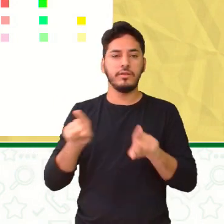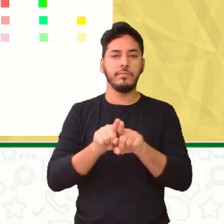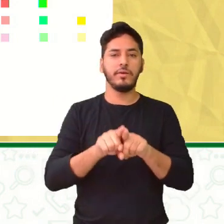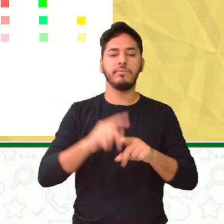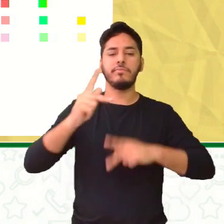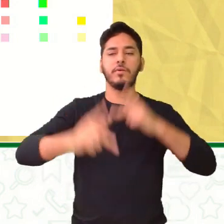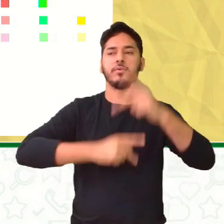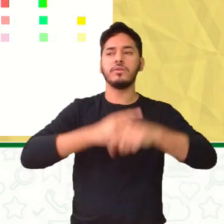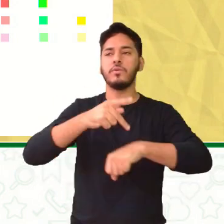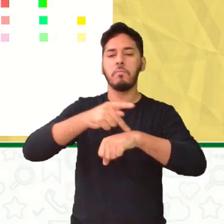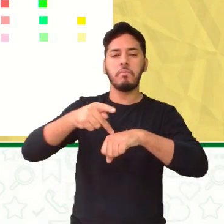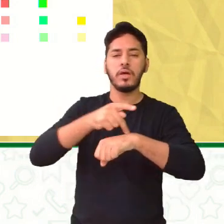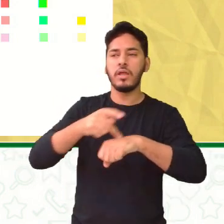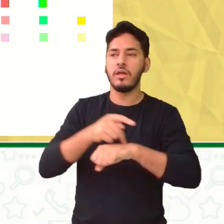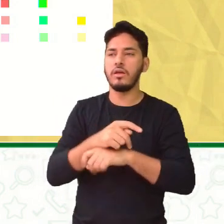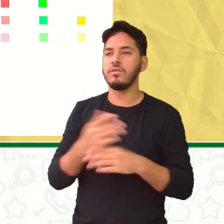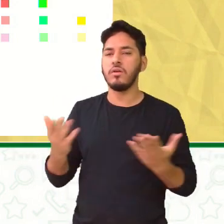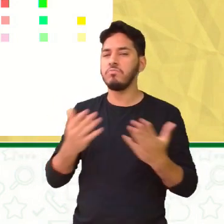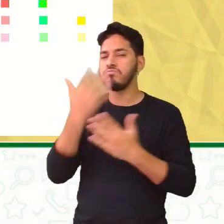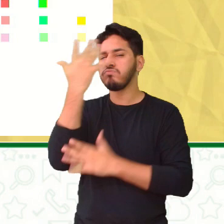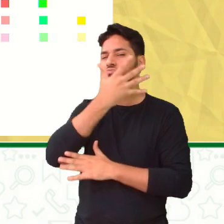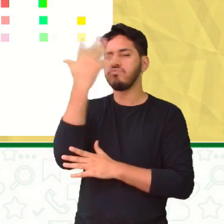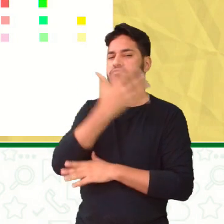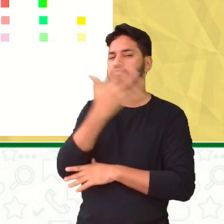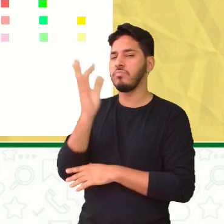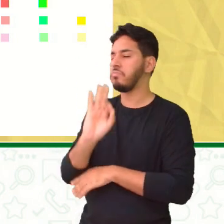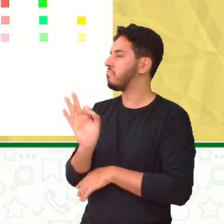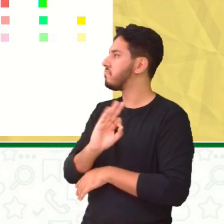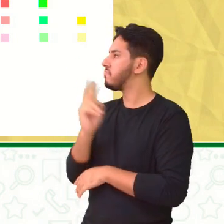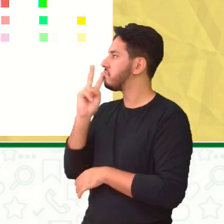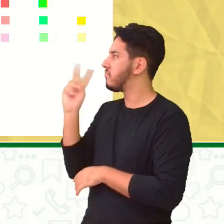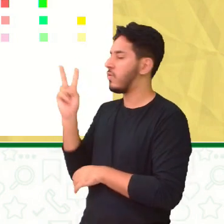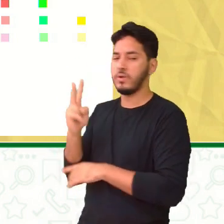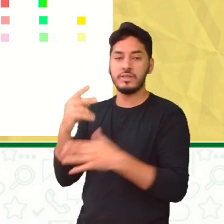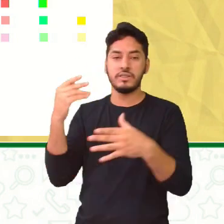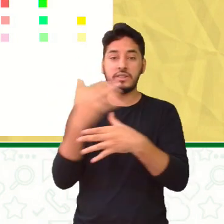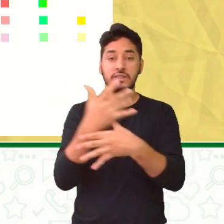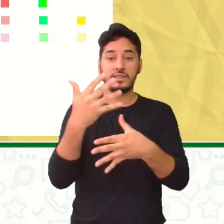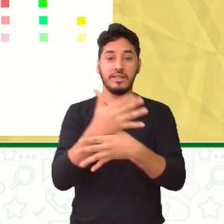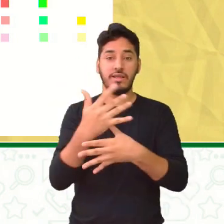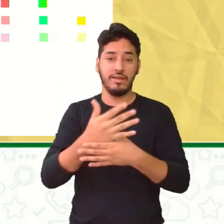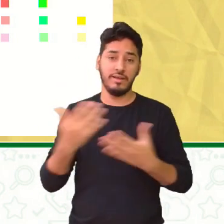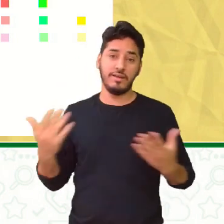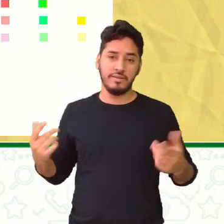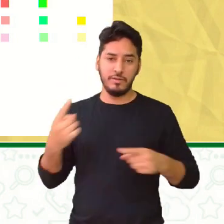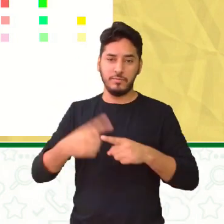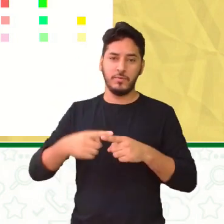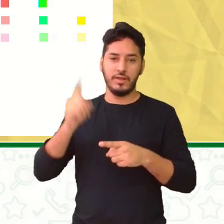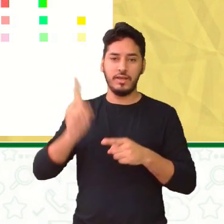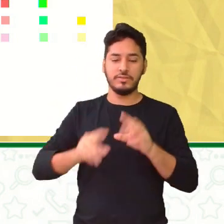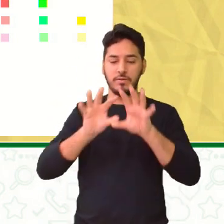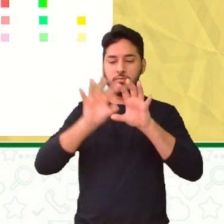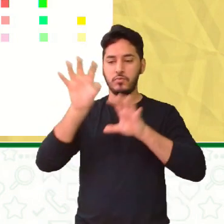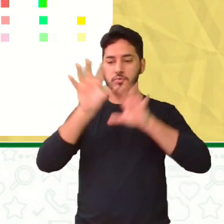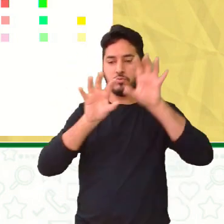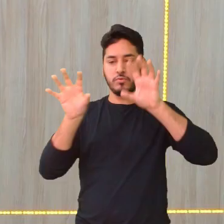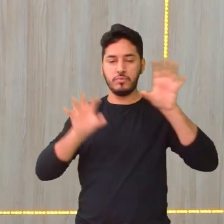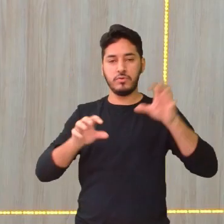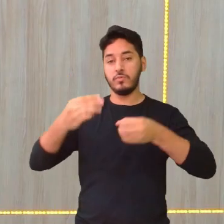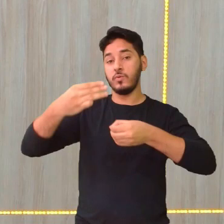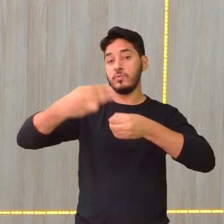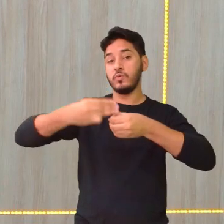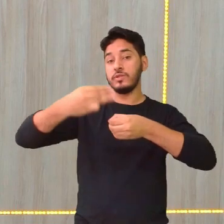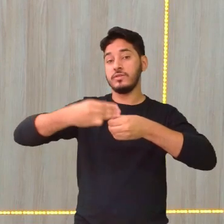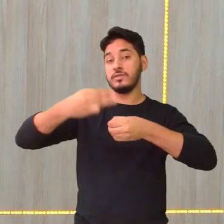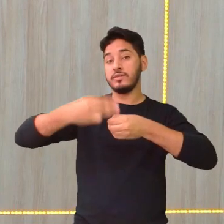preta não há, pelo menos visivelmente, nenhuma cidade, né, porque essa aqui é a distribuição por